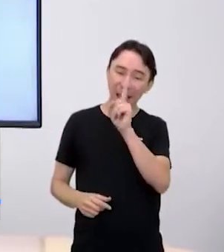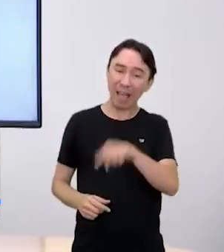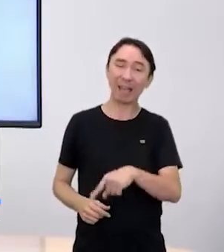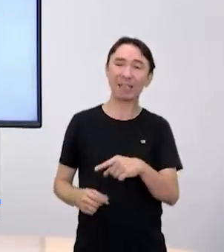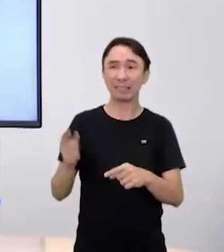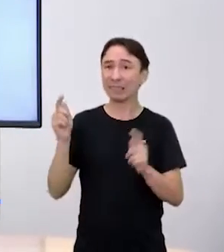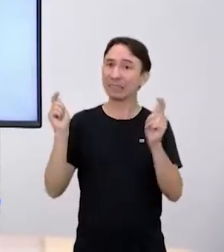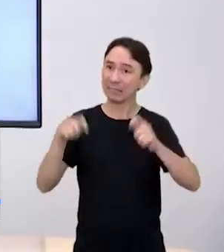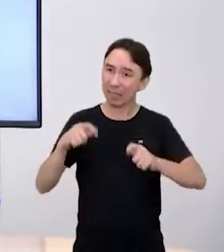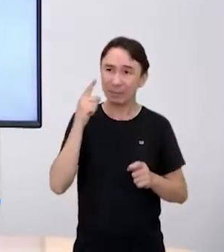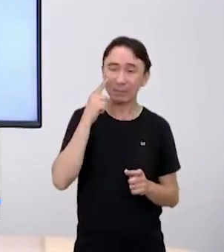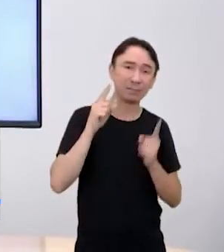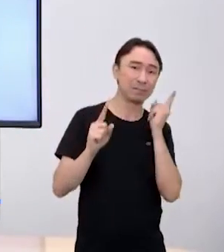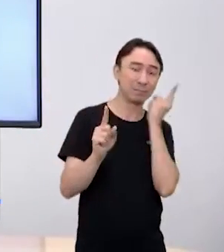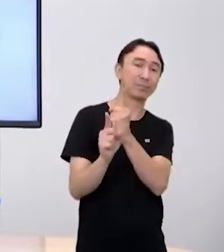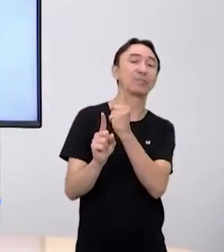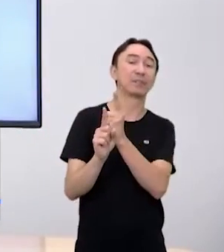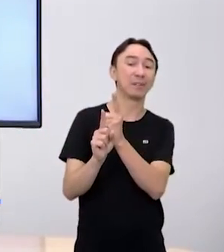está na tela,